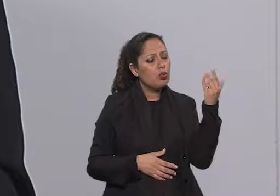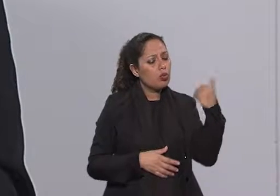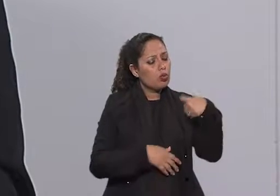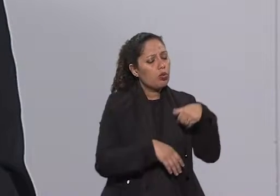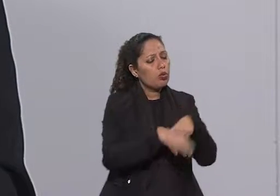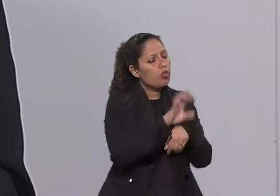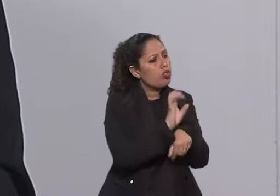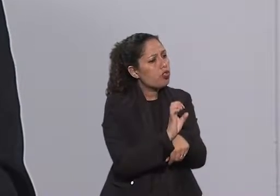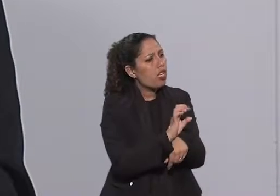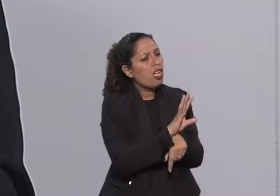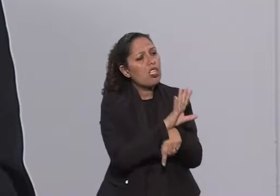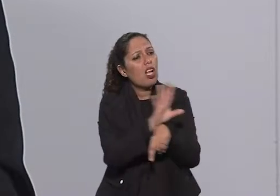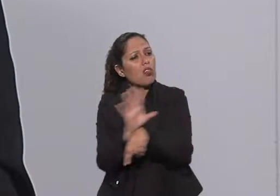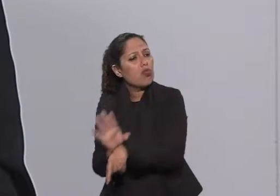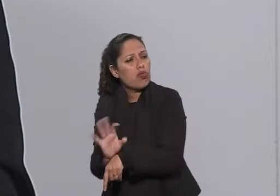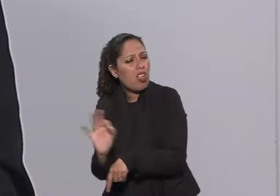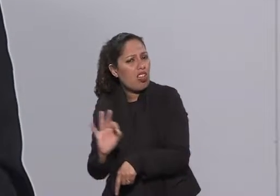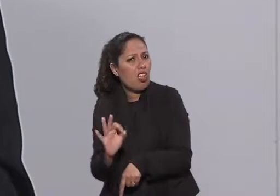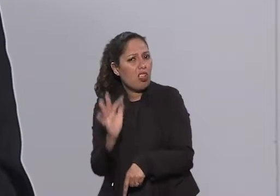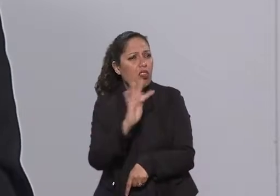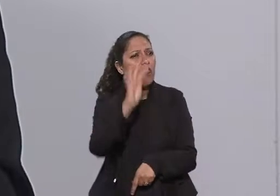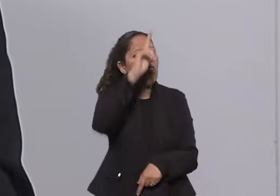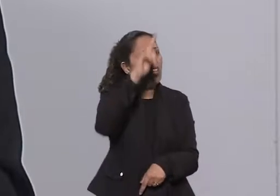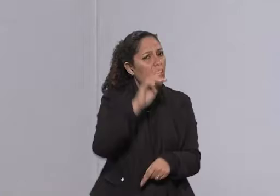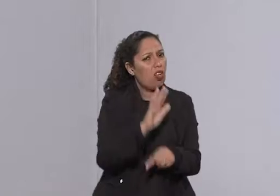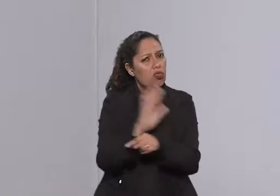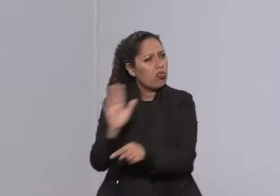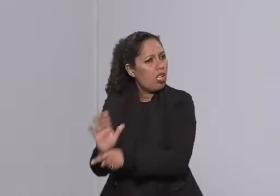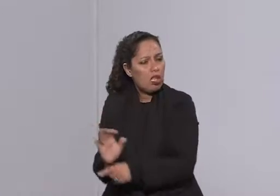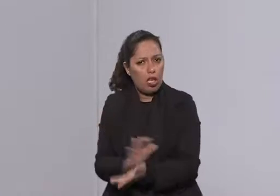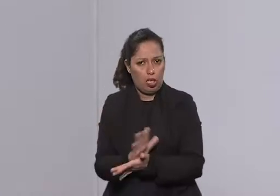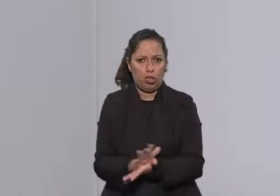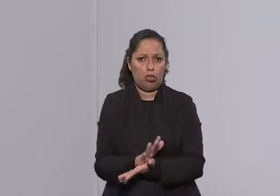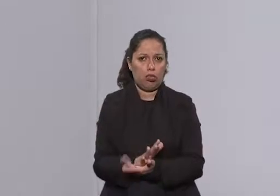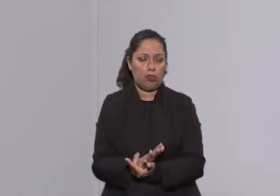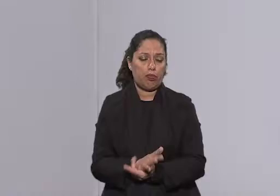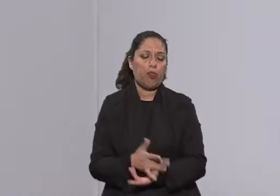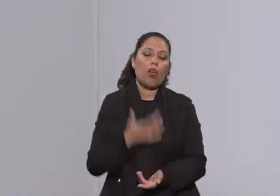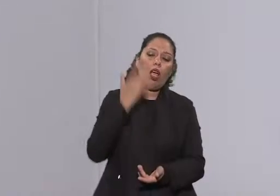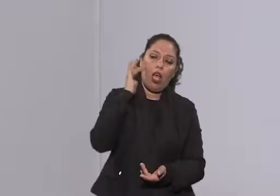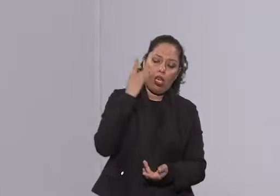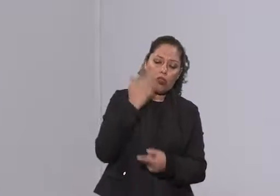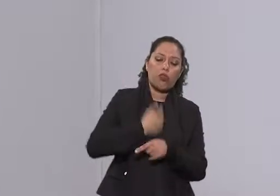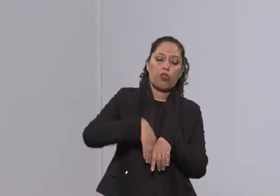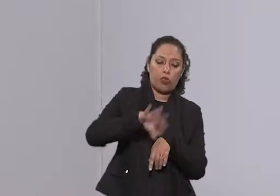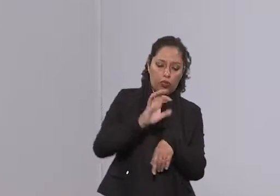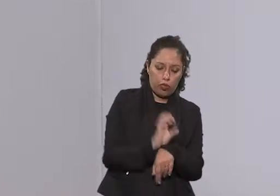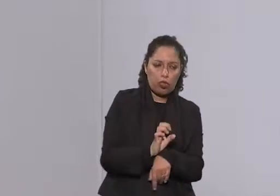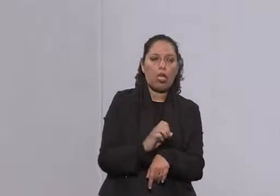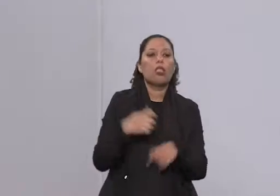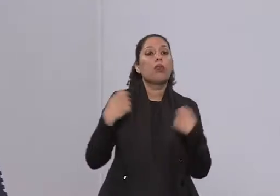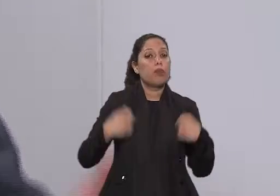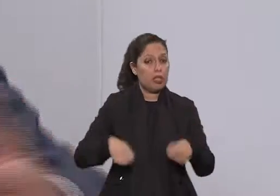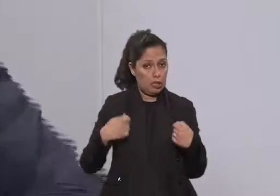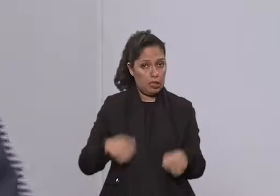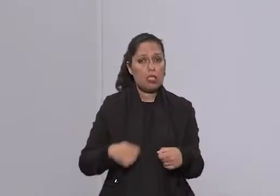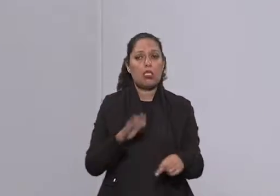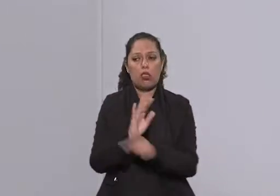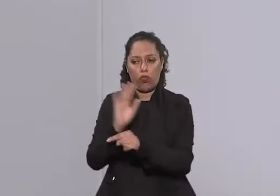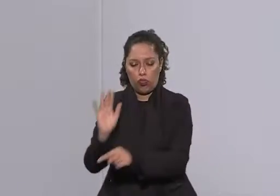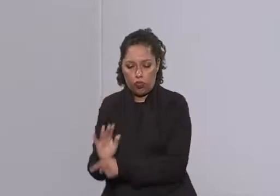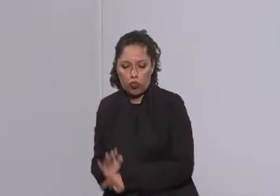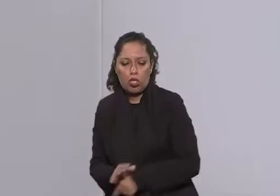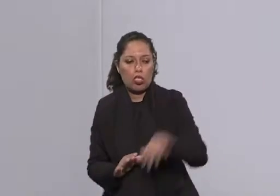público seja estado município até a nível federal acho que o estado deveria sim em incentivar que você trouxesse mais